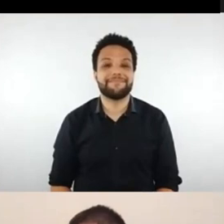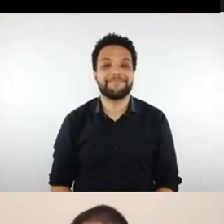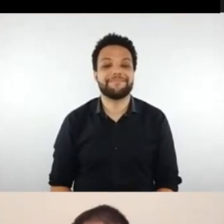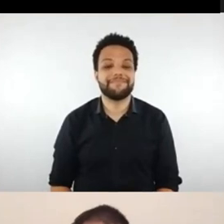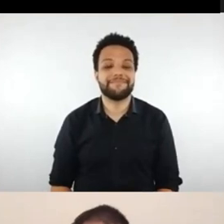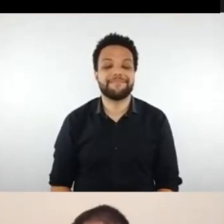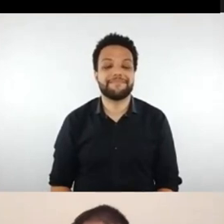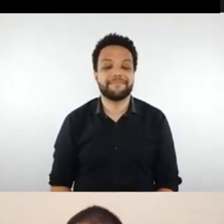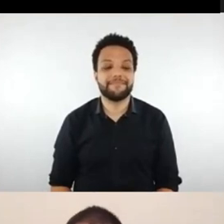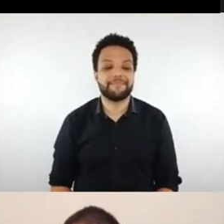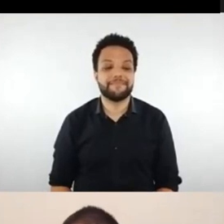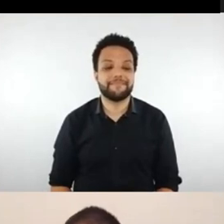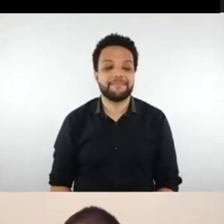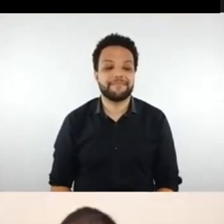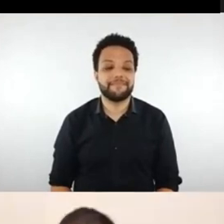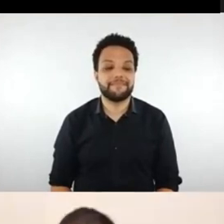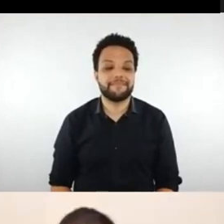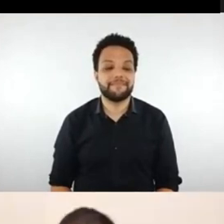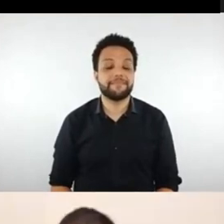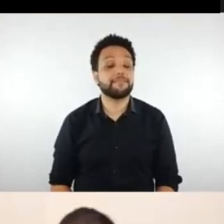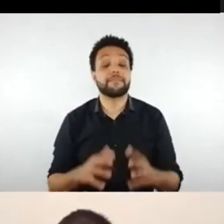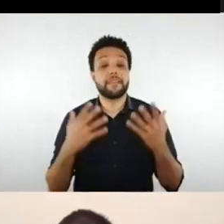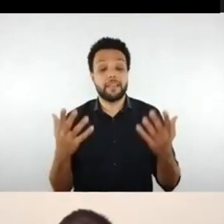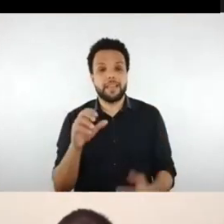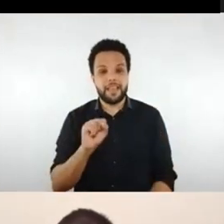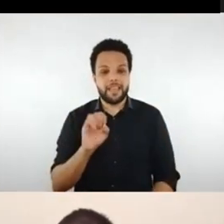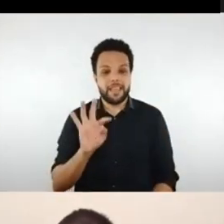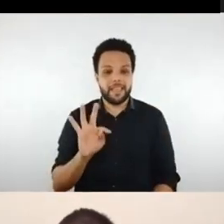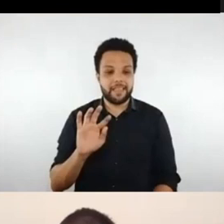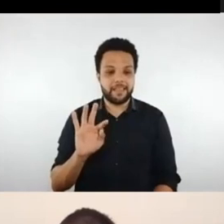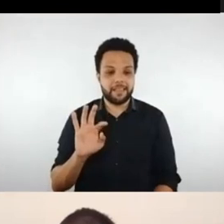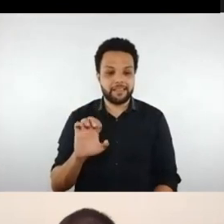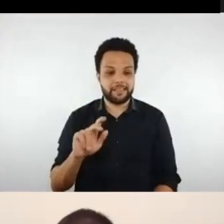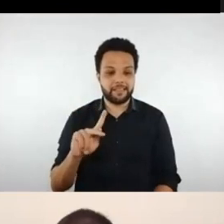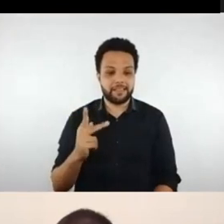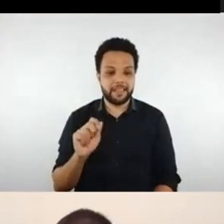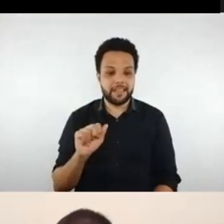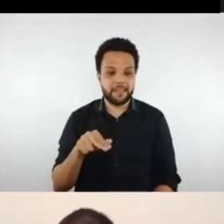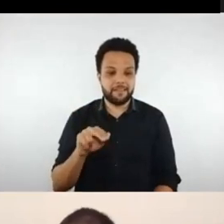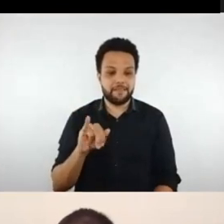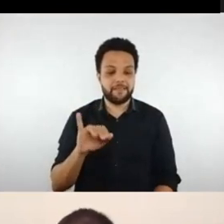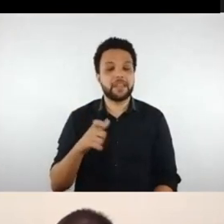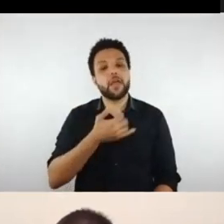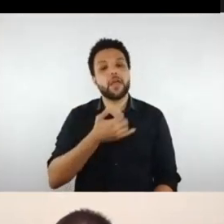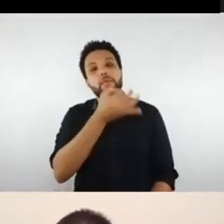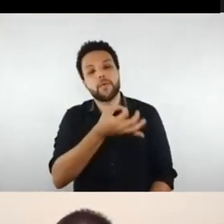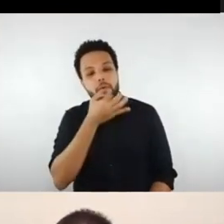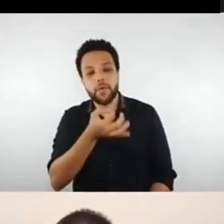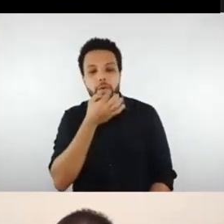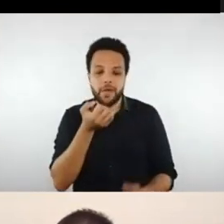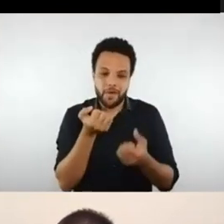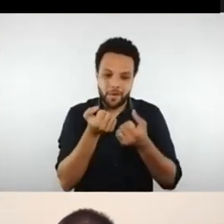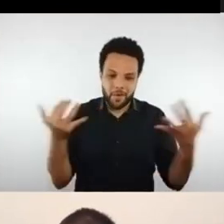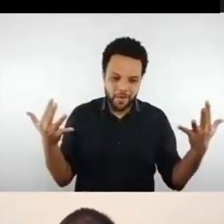Stephanie. Oi, eu tenho só umas colocações meio soltas para fazer comentários sobre algumas coisas que eu